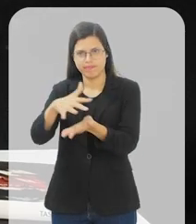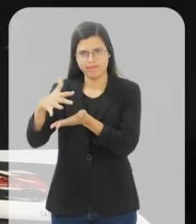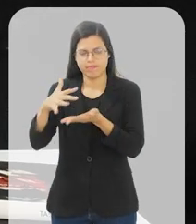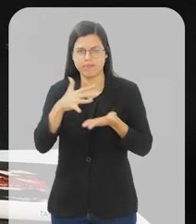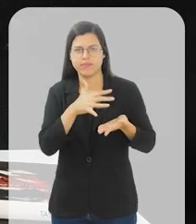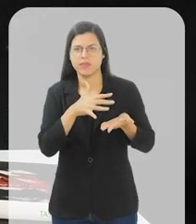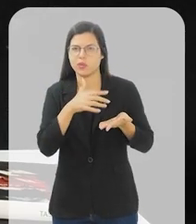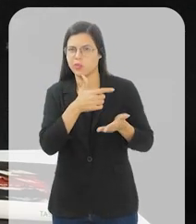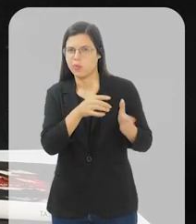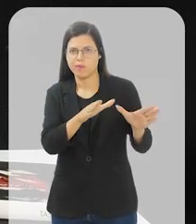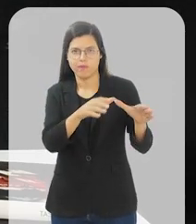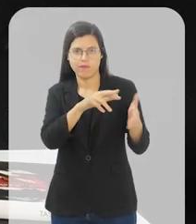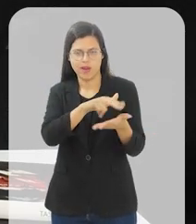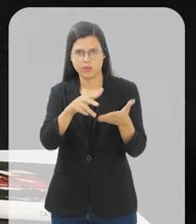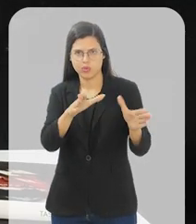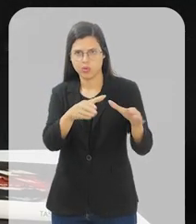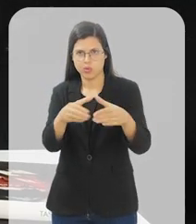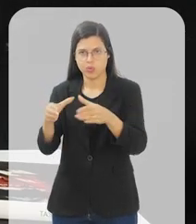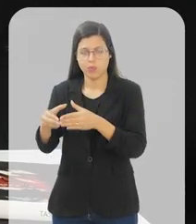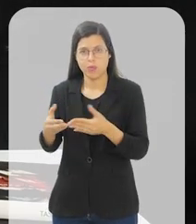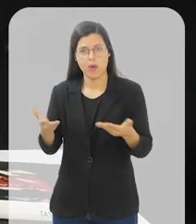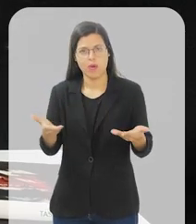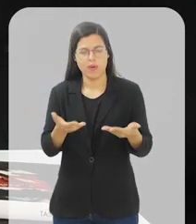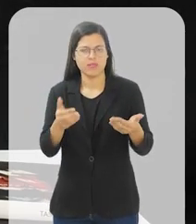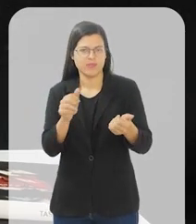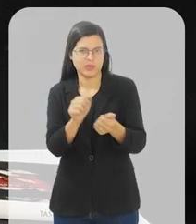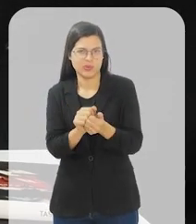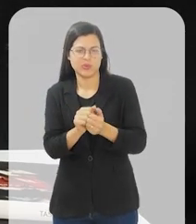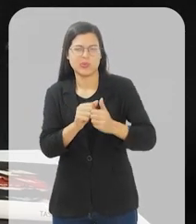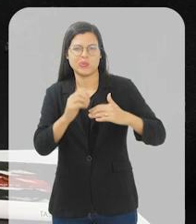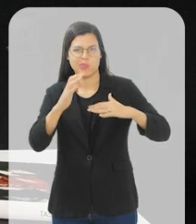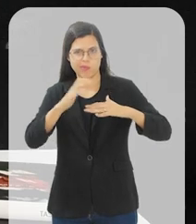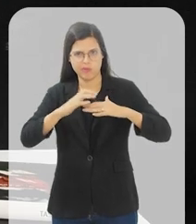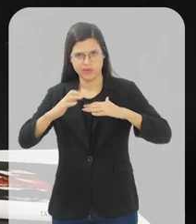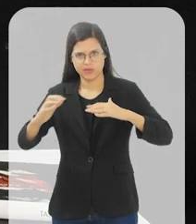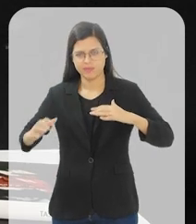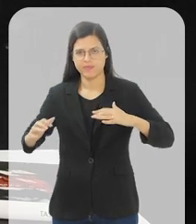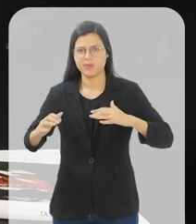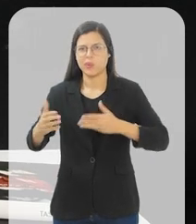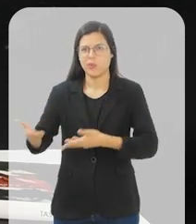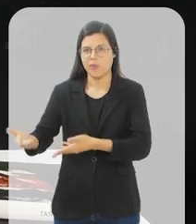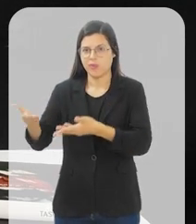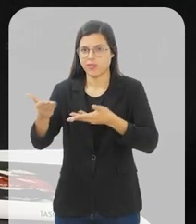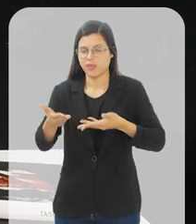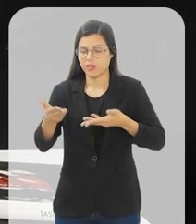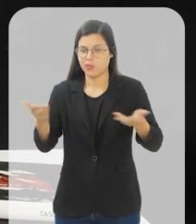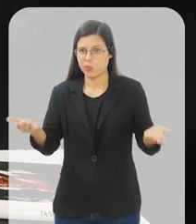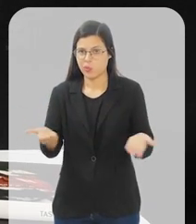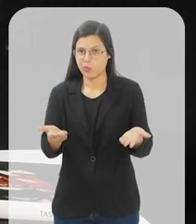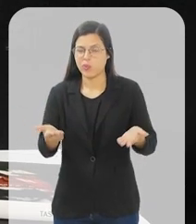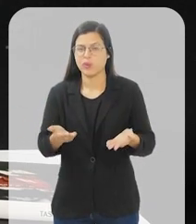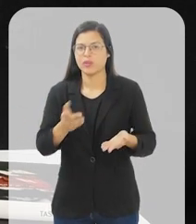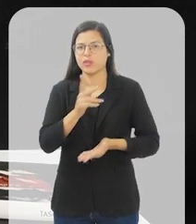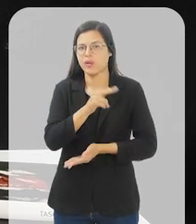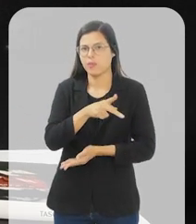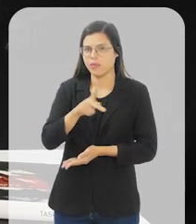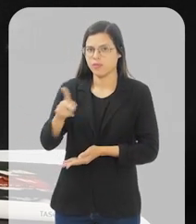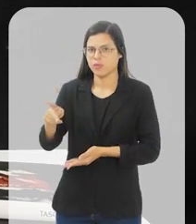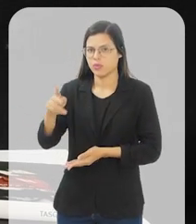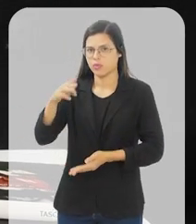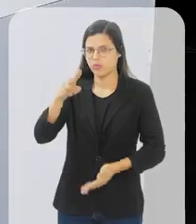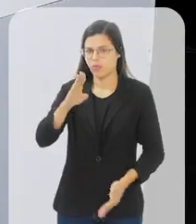de samba. Atualmente, está comigo na Porto da Pedra. Nosso convidado do Quintas com Quintais hoje é Mestre